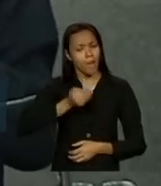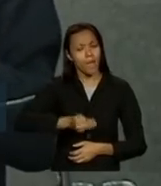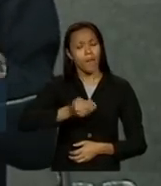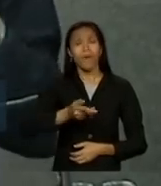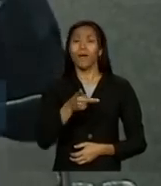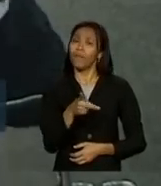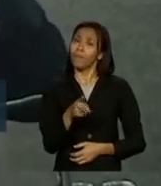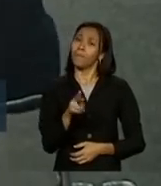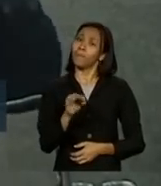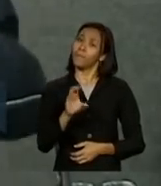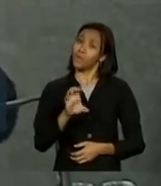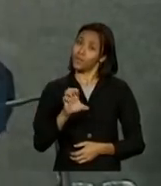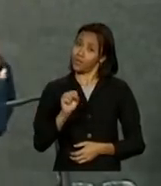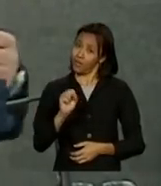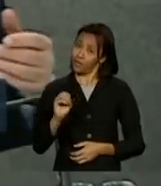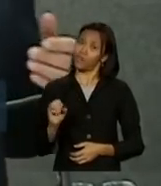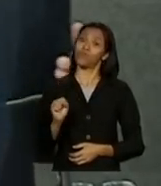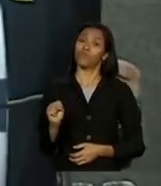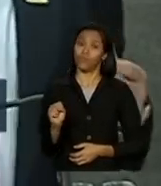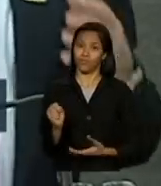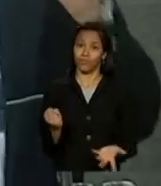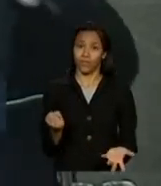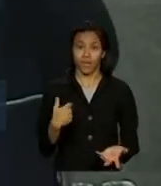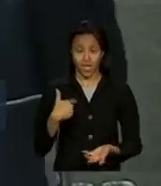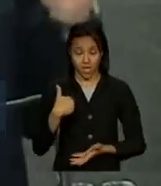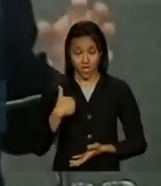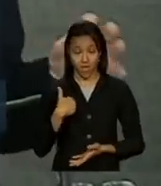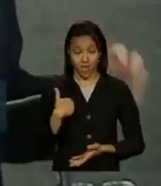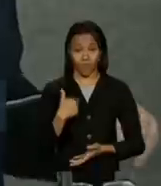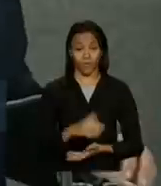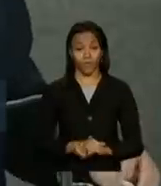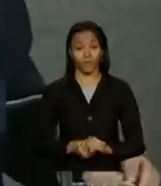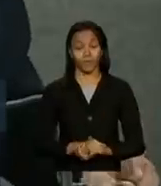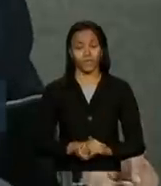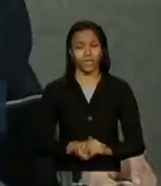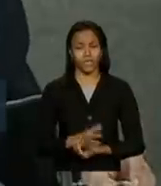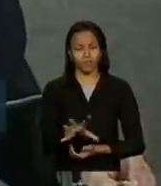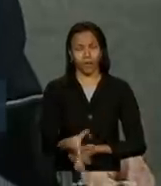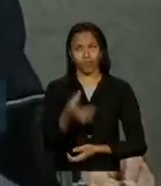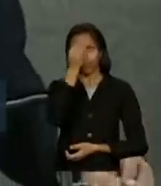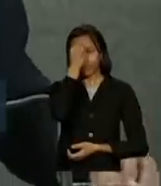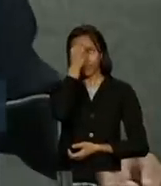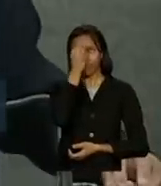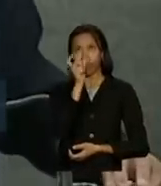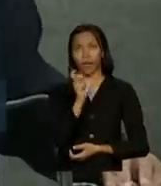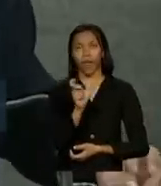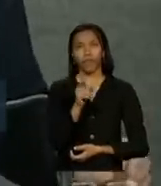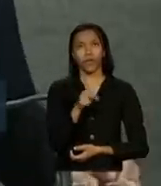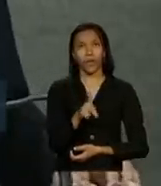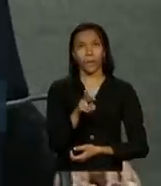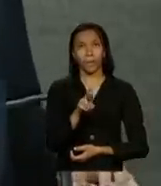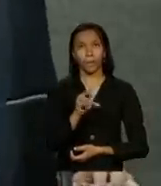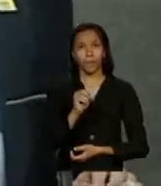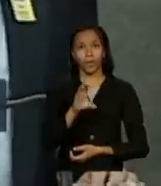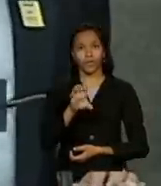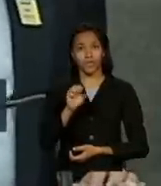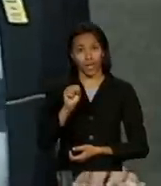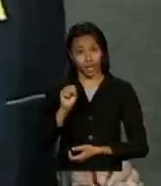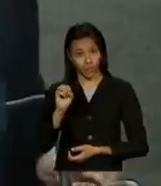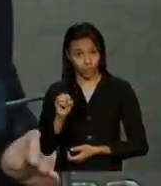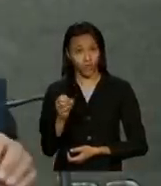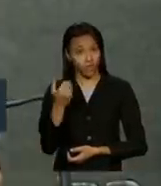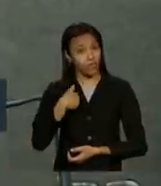mas eu eu com esse ess vício vamos de analisar processos Tá certo eu vejo muito claramente